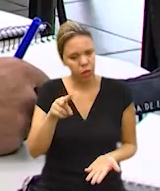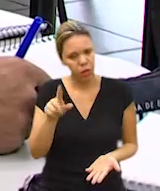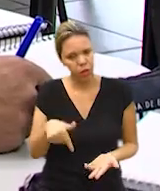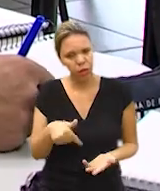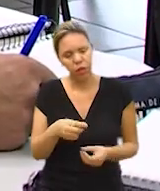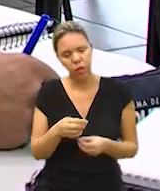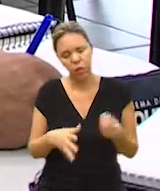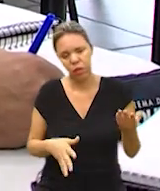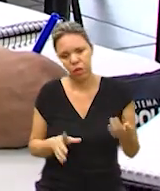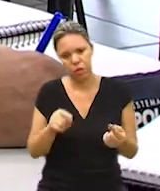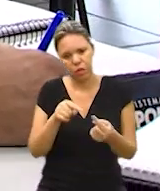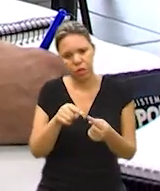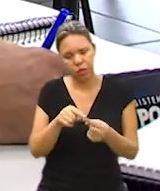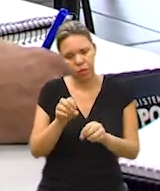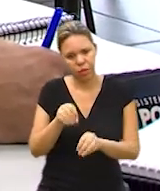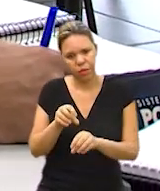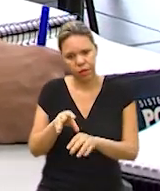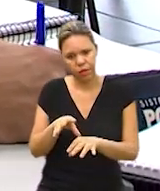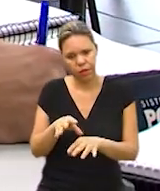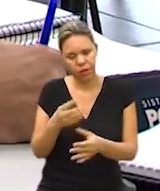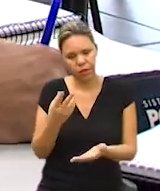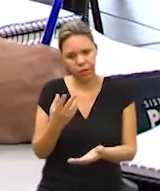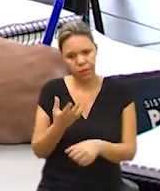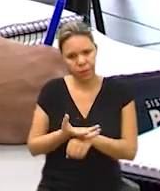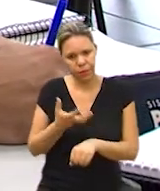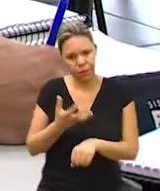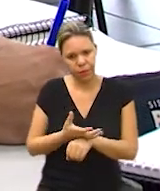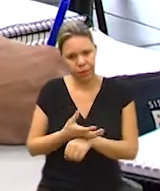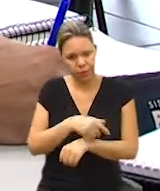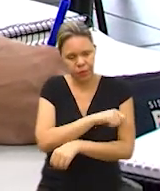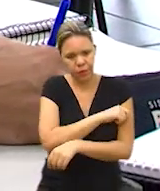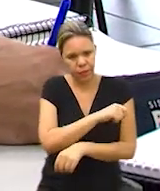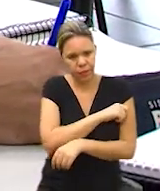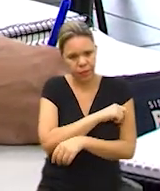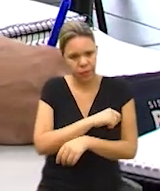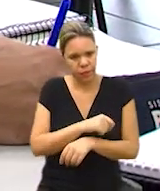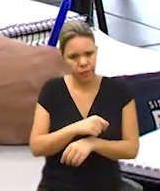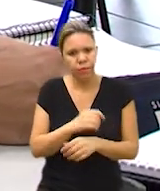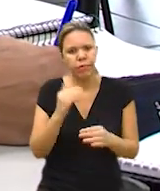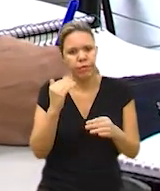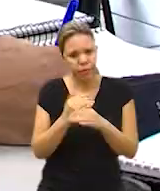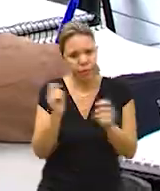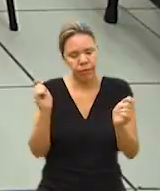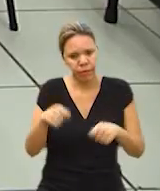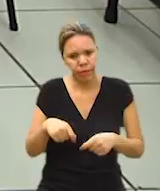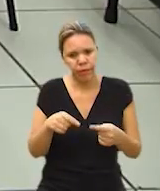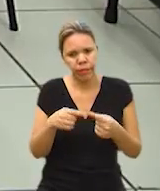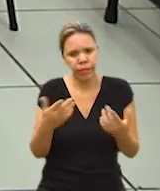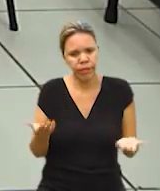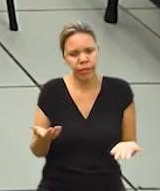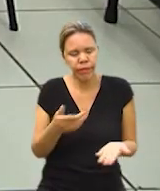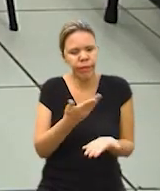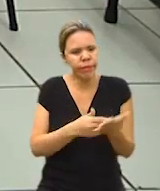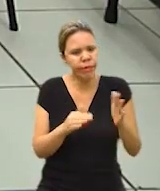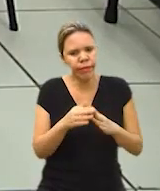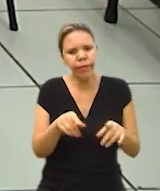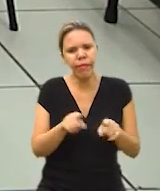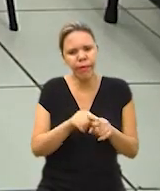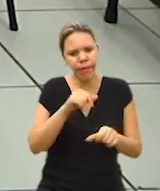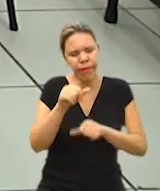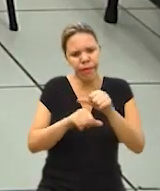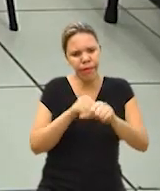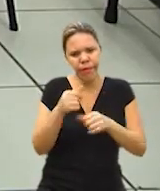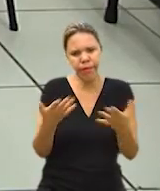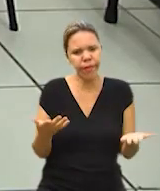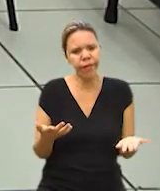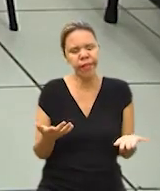aquilo, né? Se foi dada aquela matéria para ele suficientemente. E as escolas também vão se